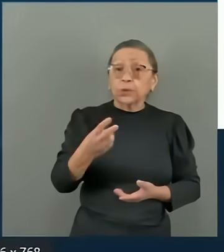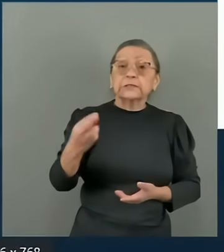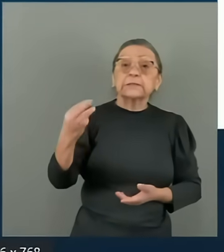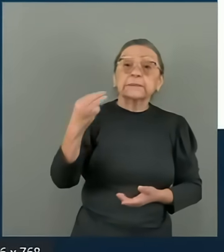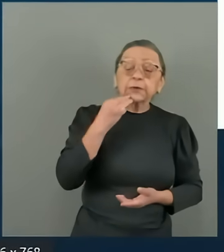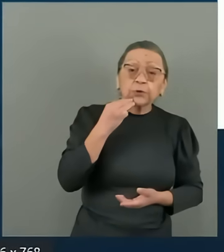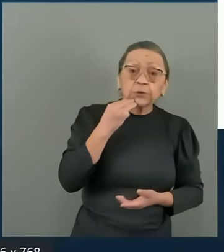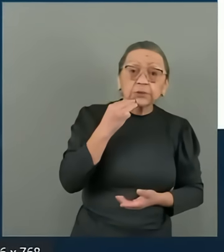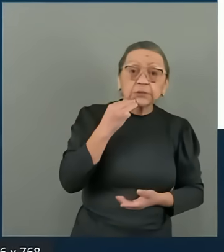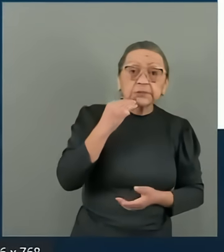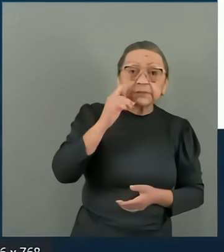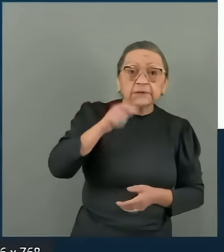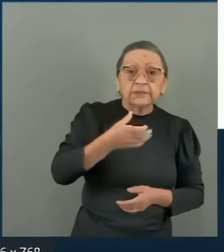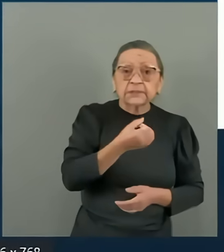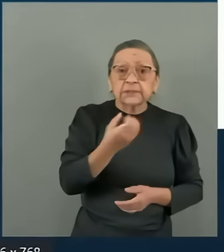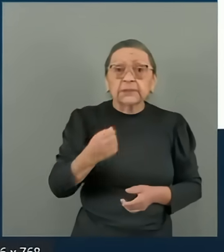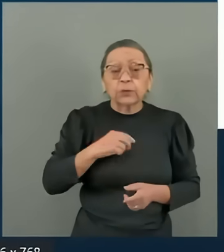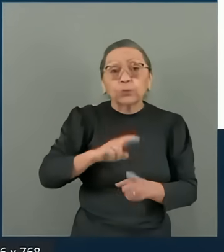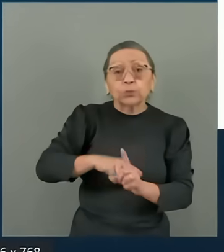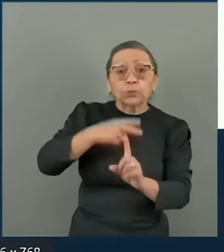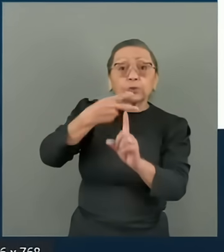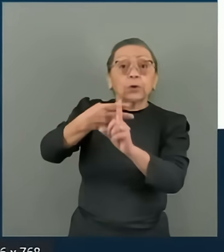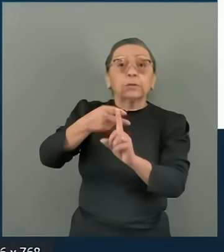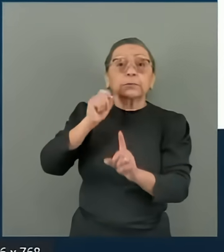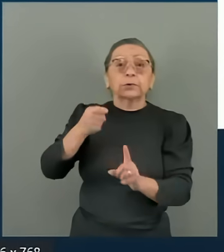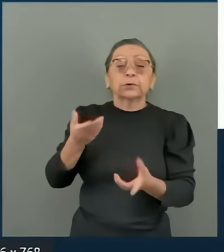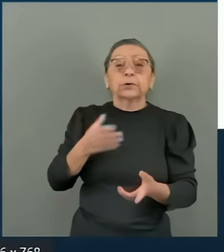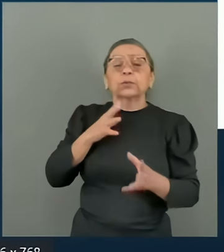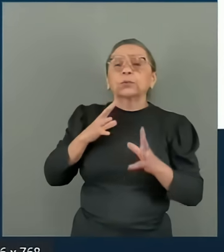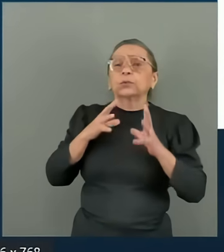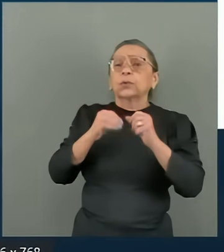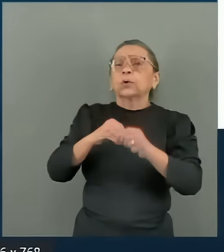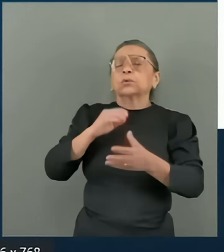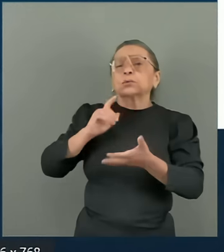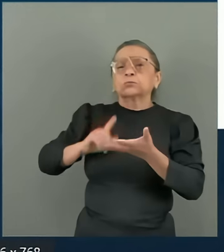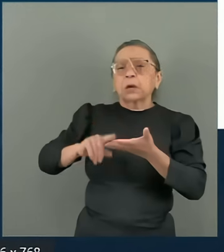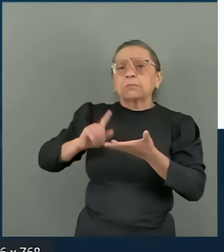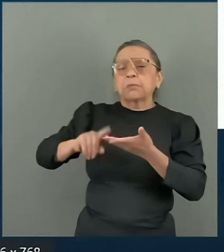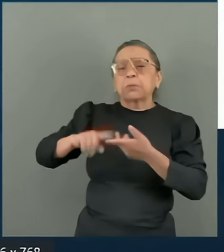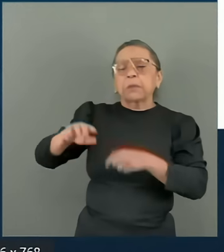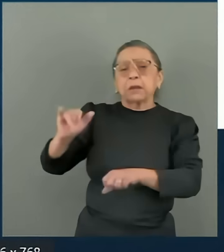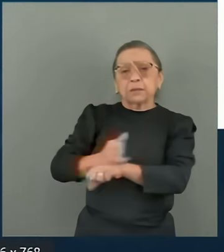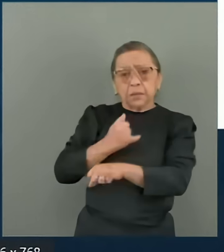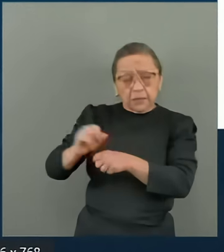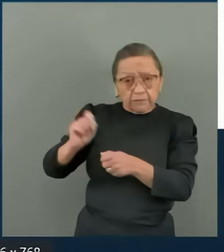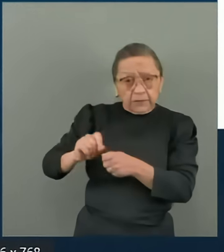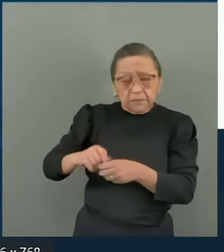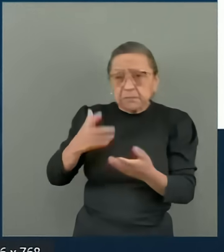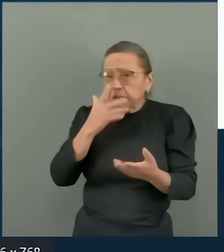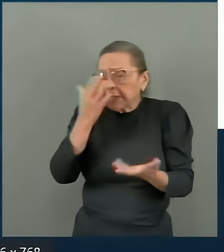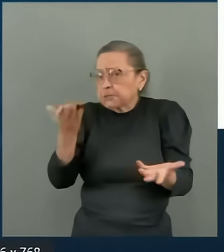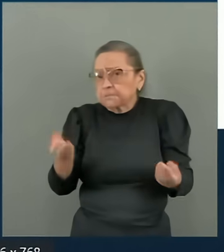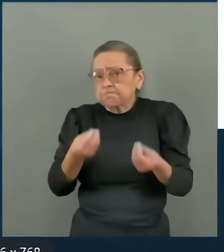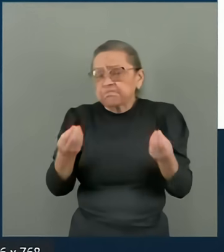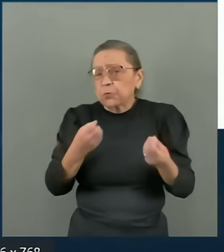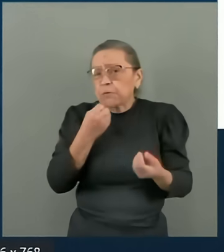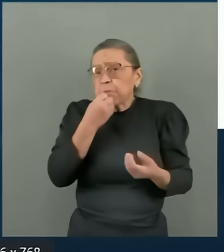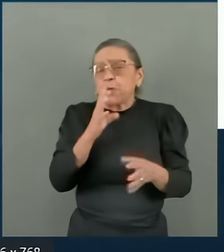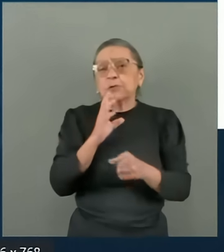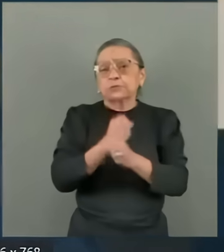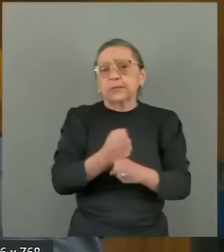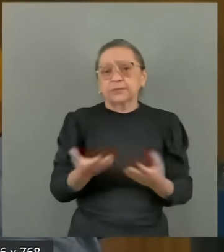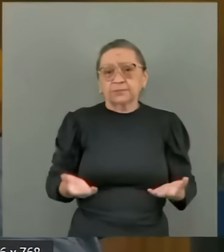Então, tem o dobro do que tinha inicialmente. Então, todas as ações que foram feitas, me parece que não surtiram